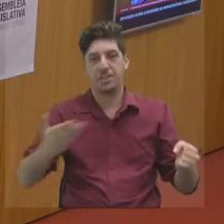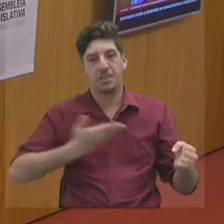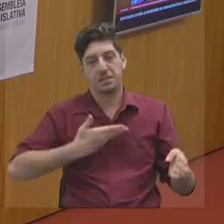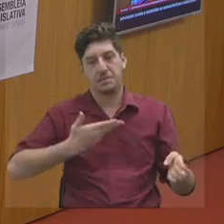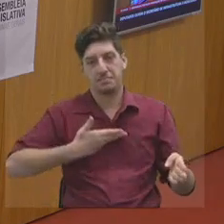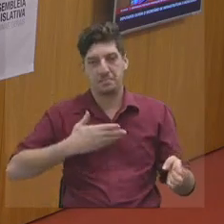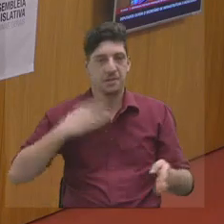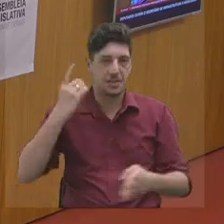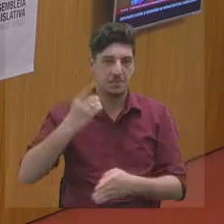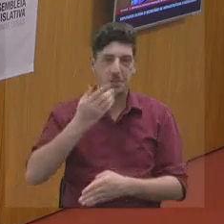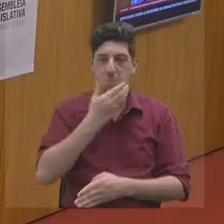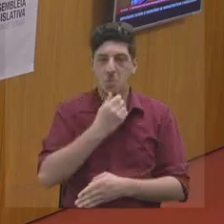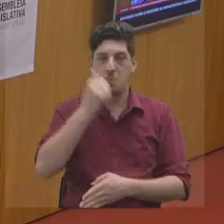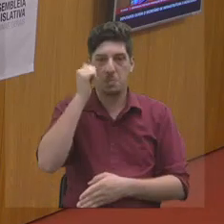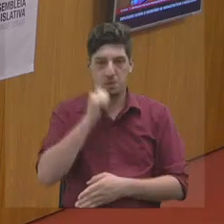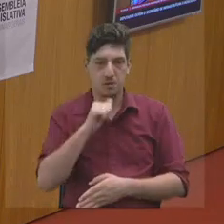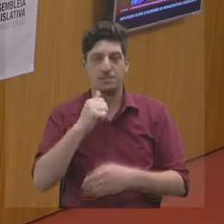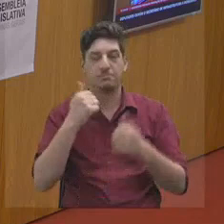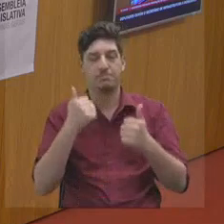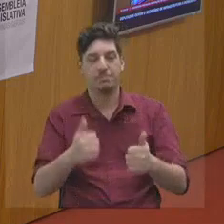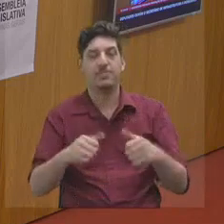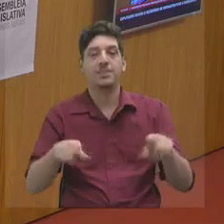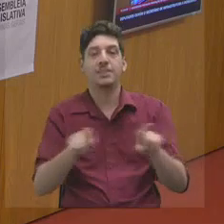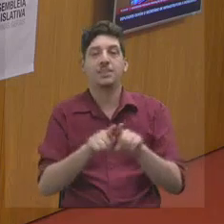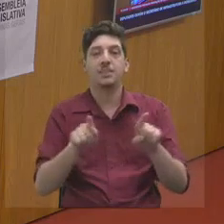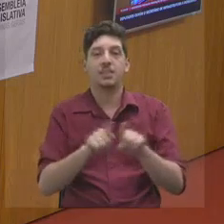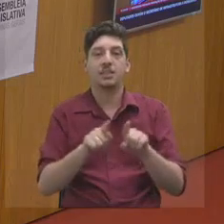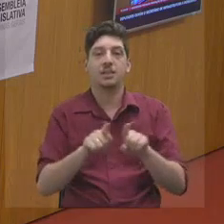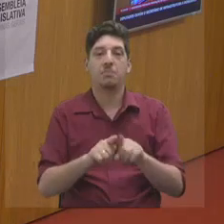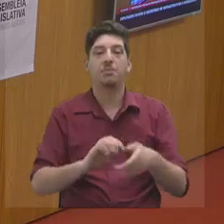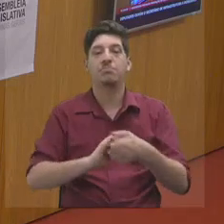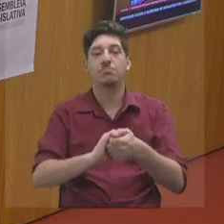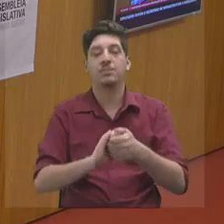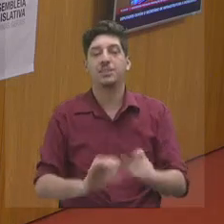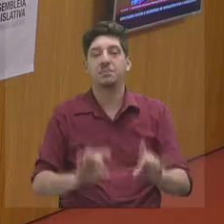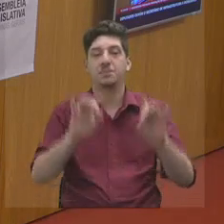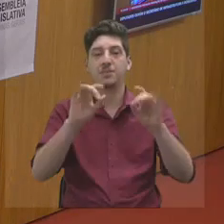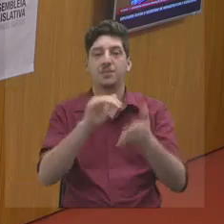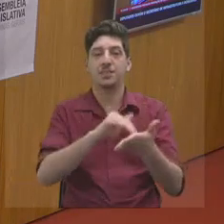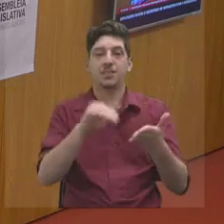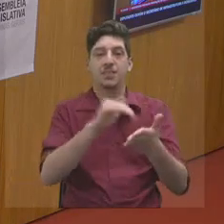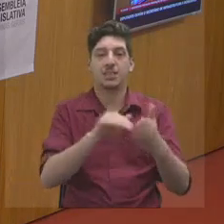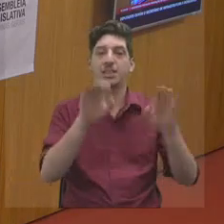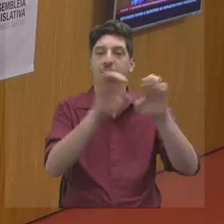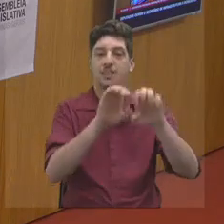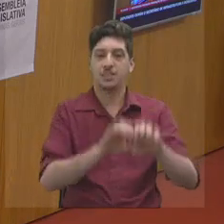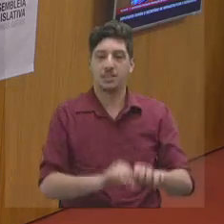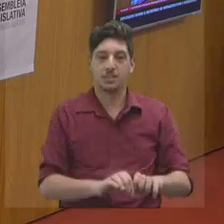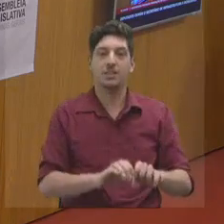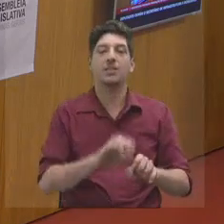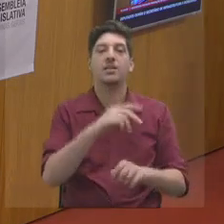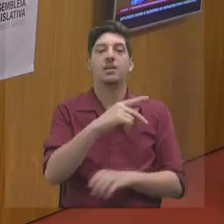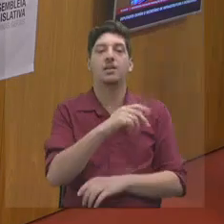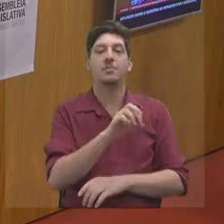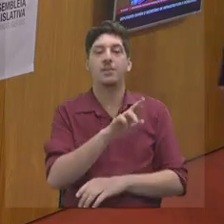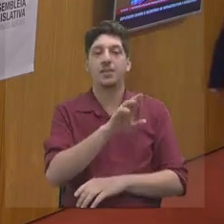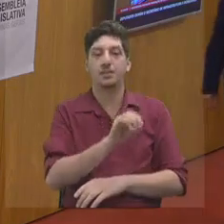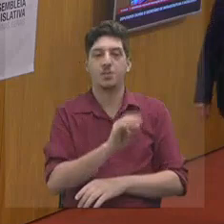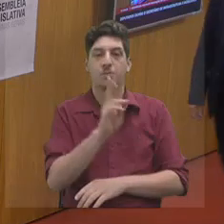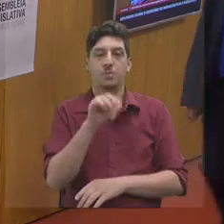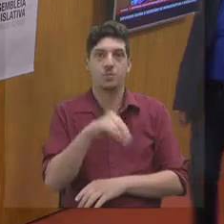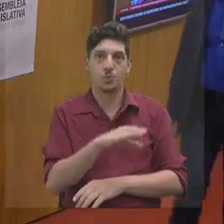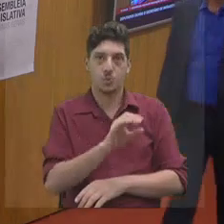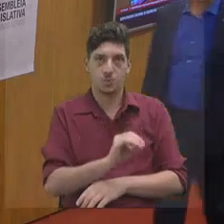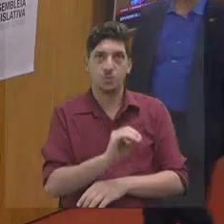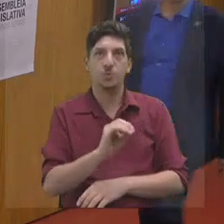os deputados deputadas fazer uma saudações especial aqui ao nosso secretário de infraestrutura Dr Pedro Bruno e